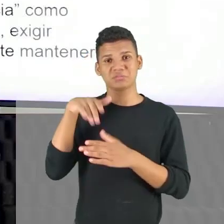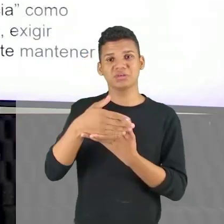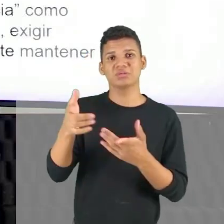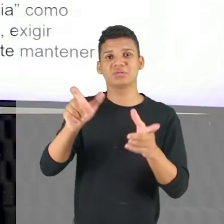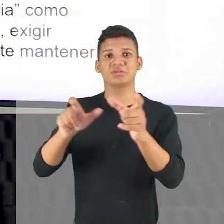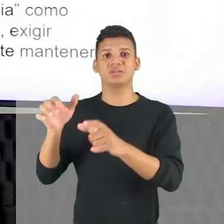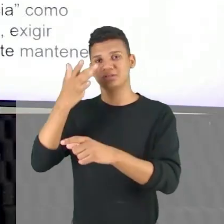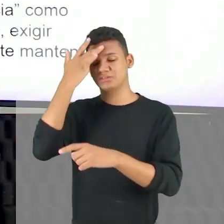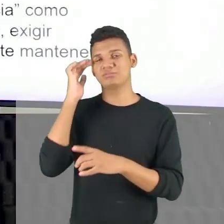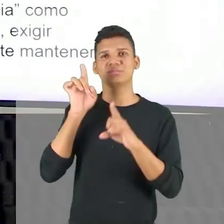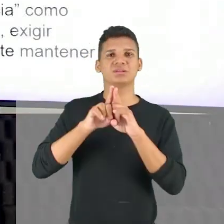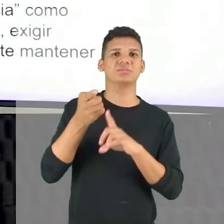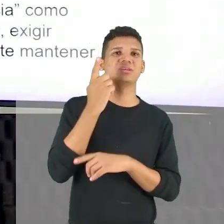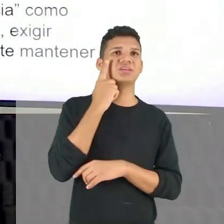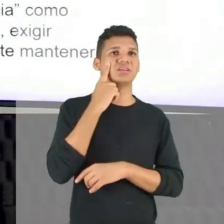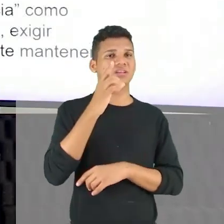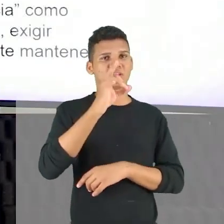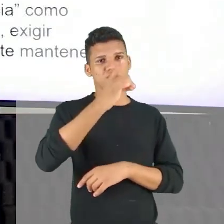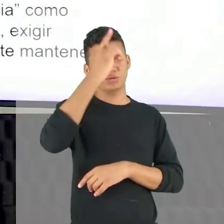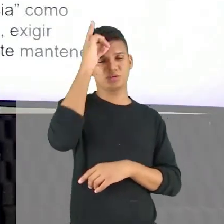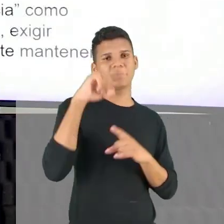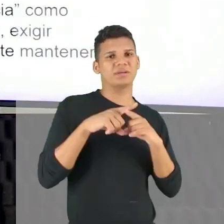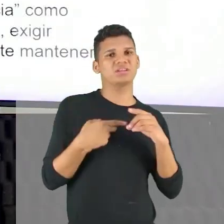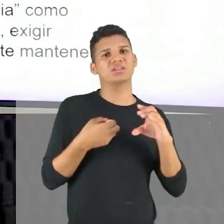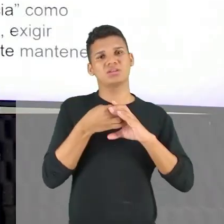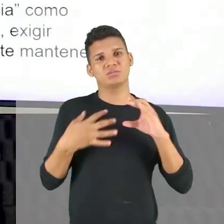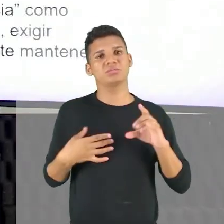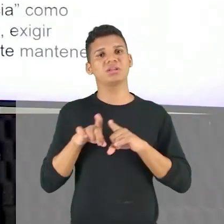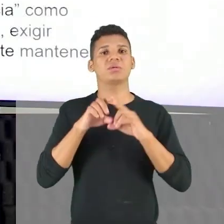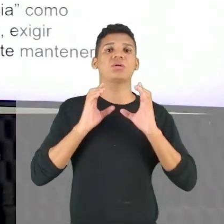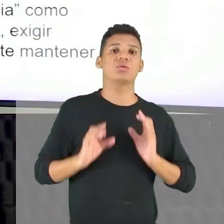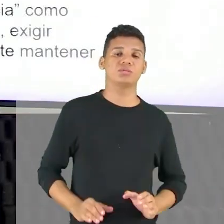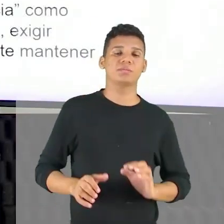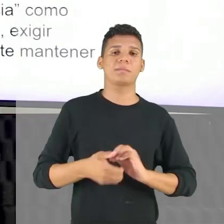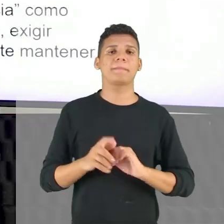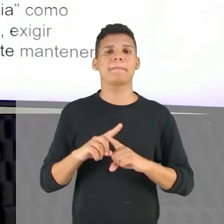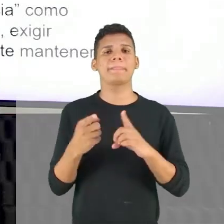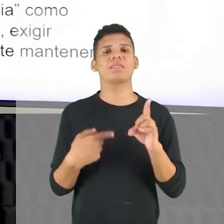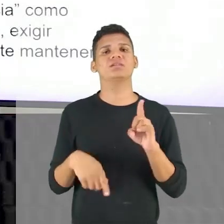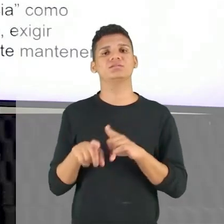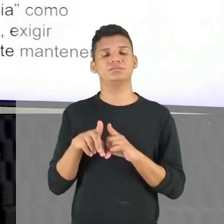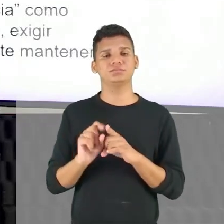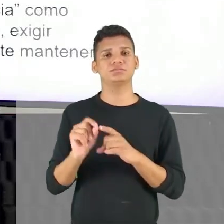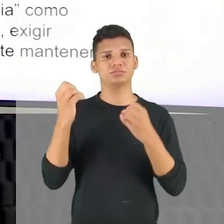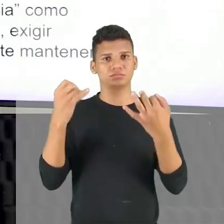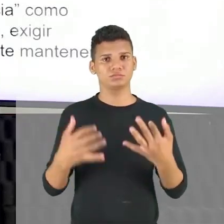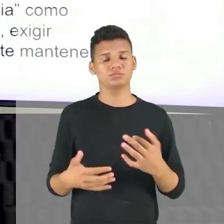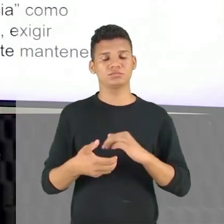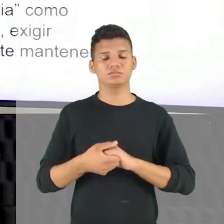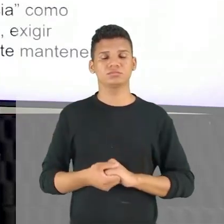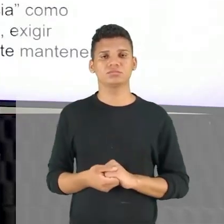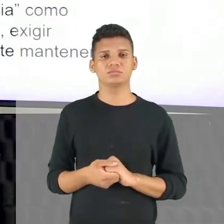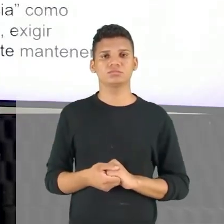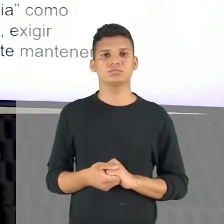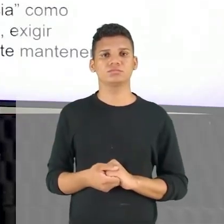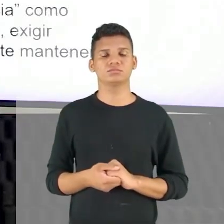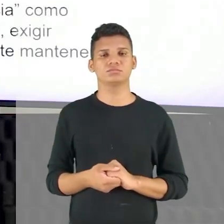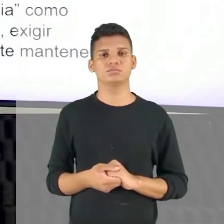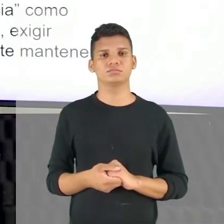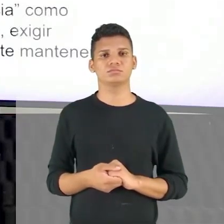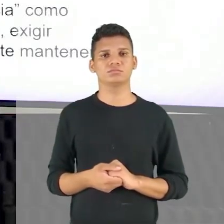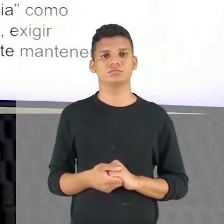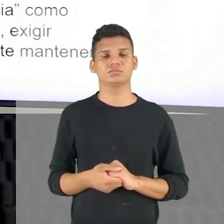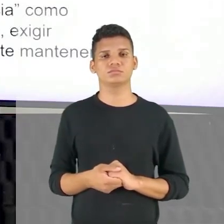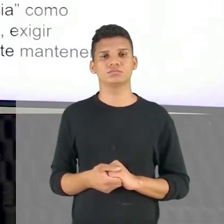pessoas ideias, atitudes, conceitos e aspirações, incluso falsas e imorales, que sirvam a los objetivos